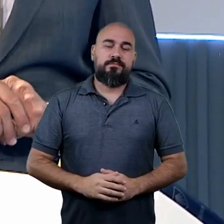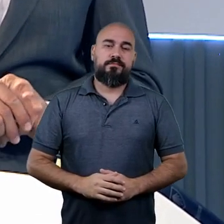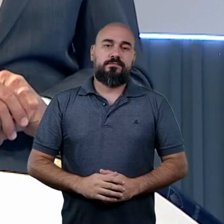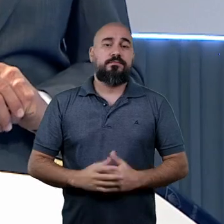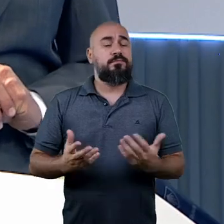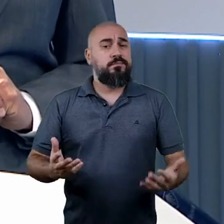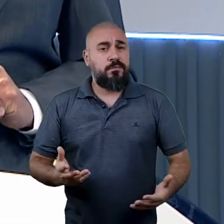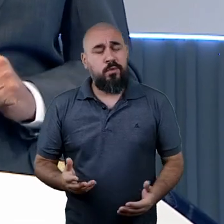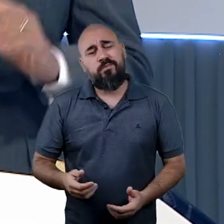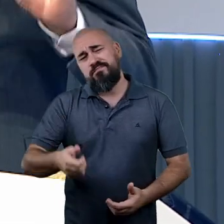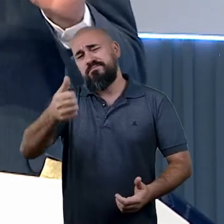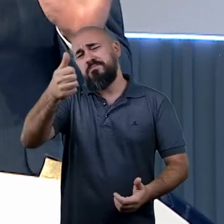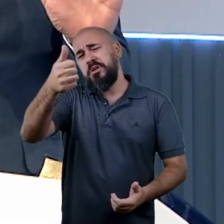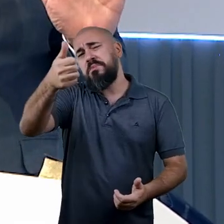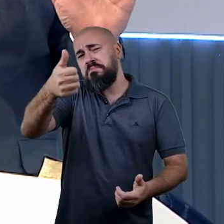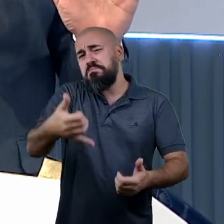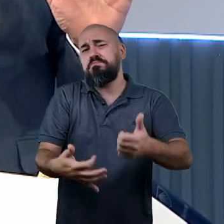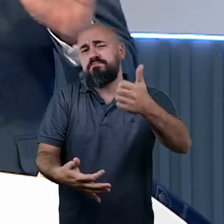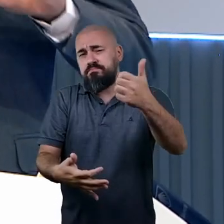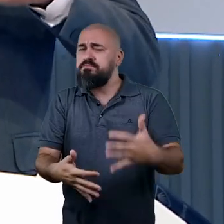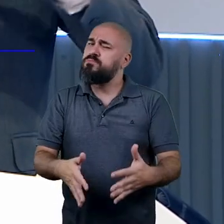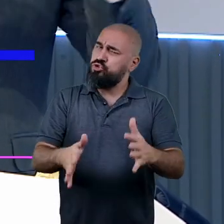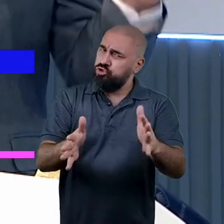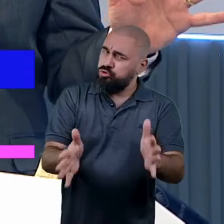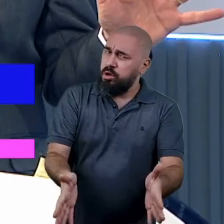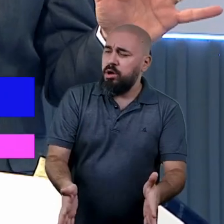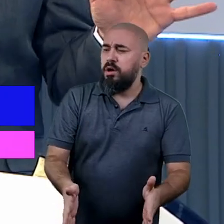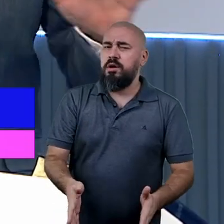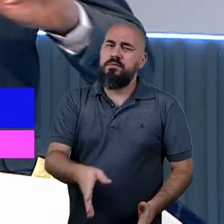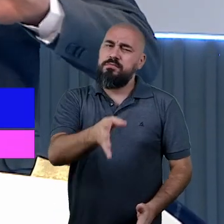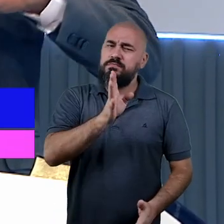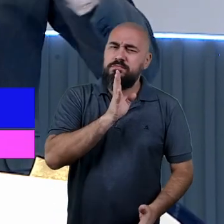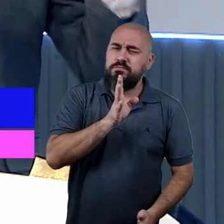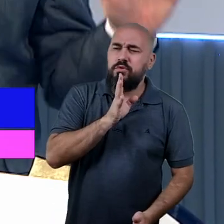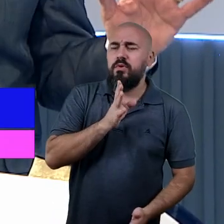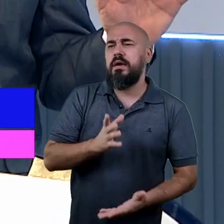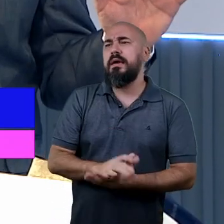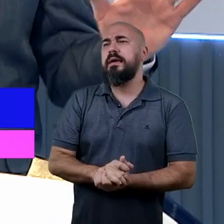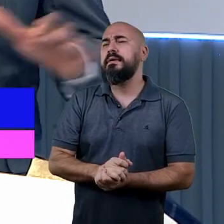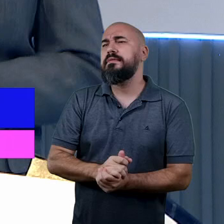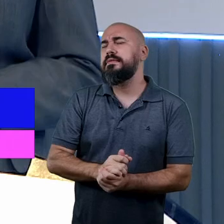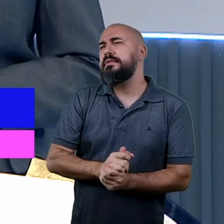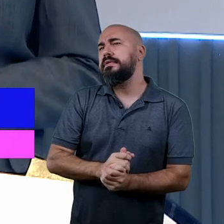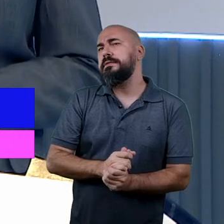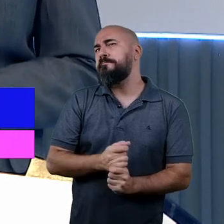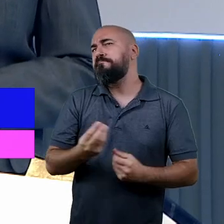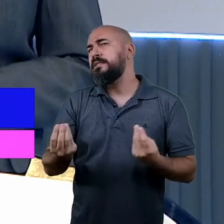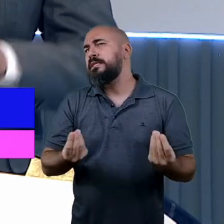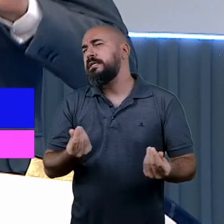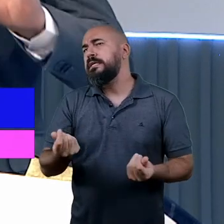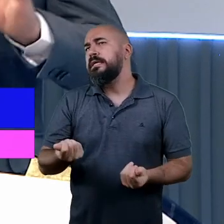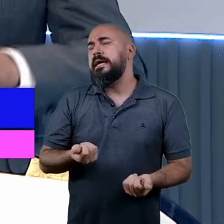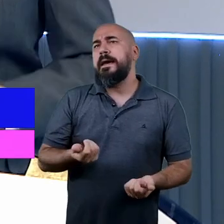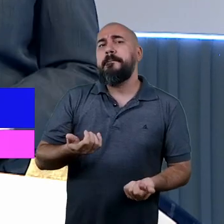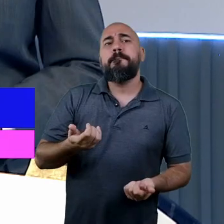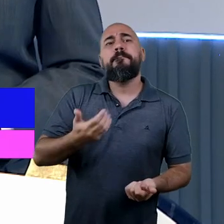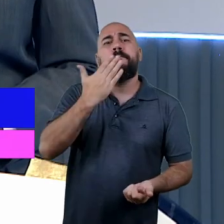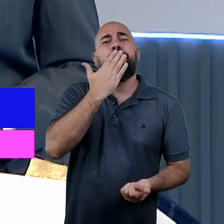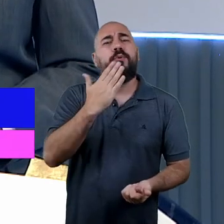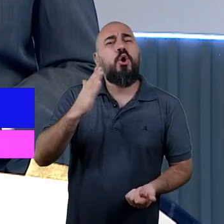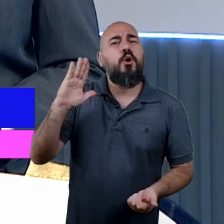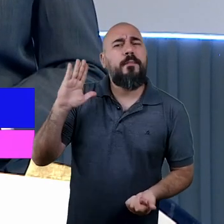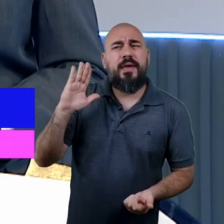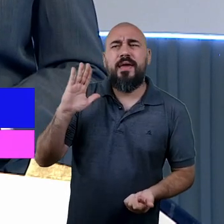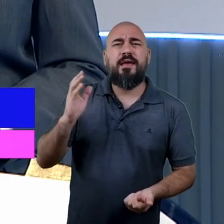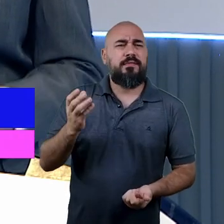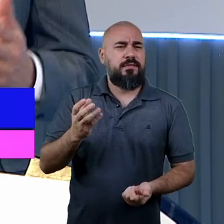vezes, você já escutou muitas promessas que pessoas fizeram para você.